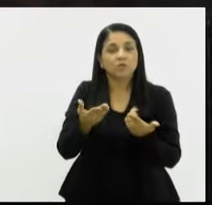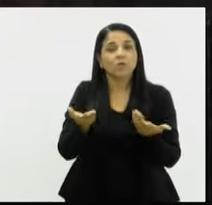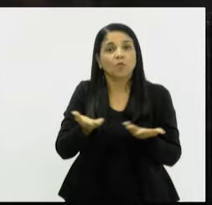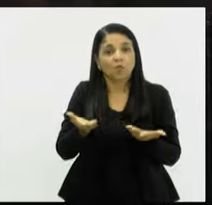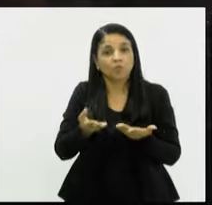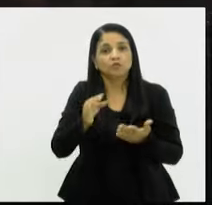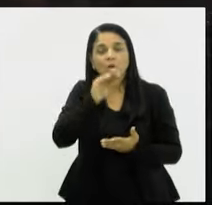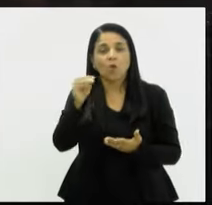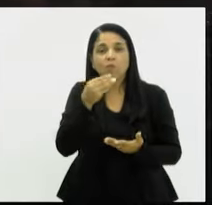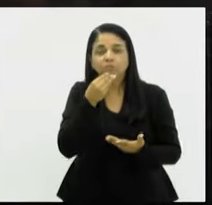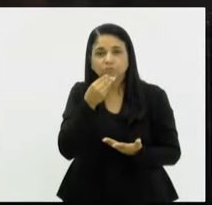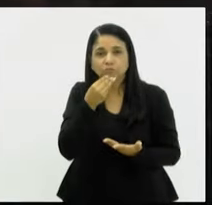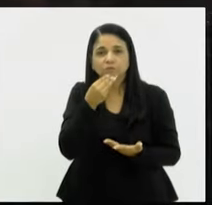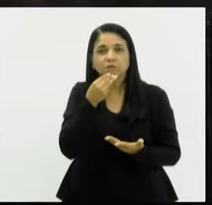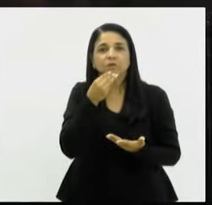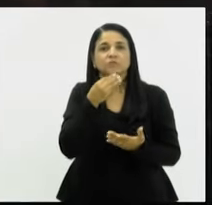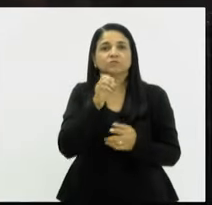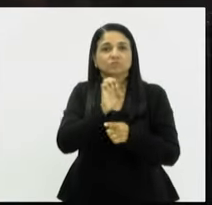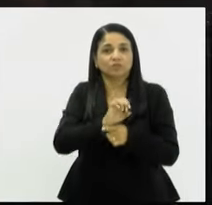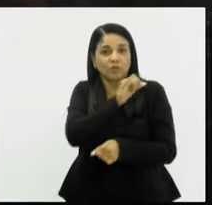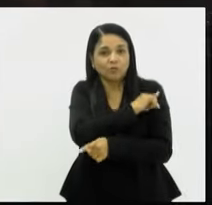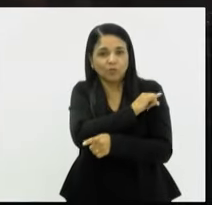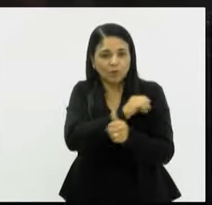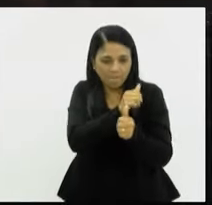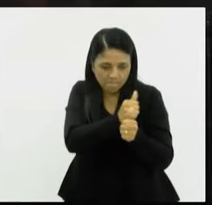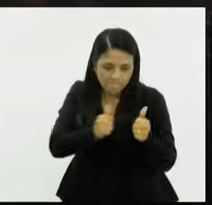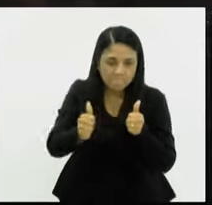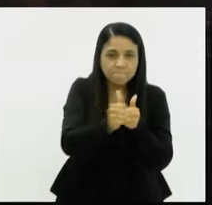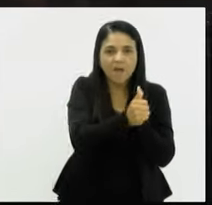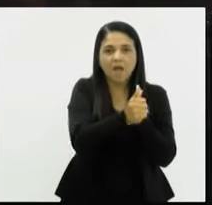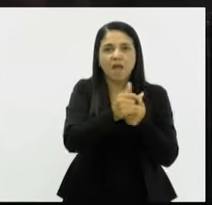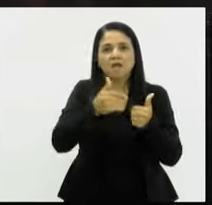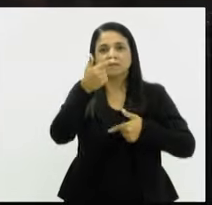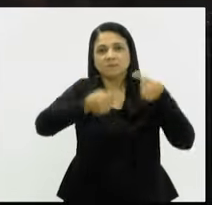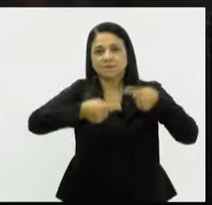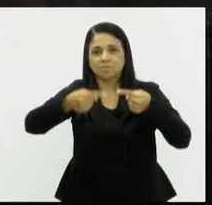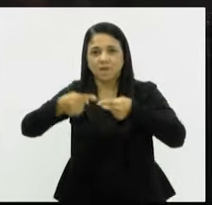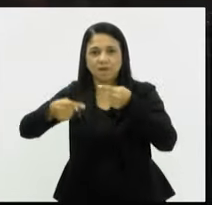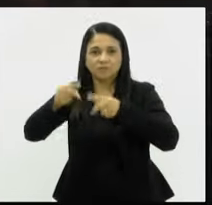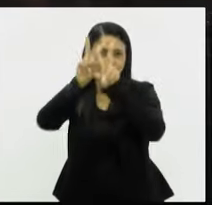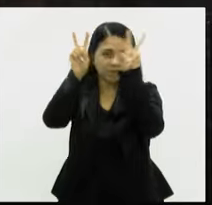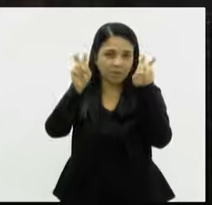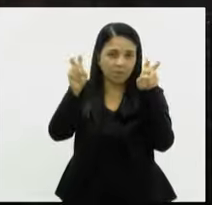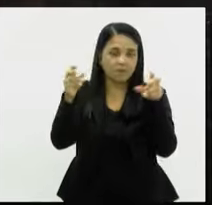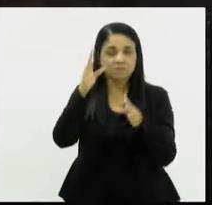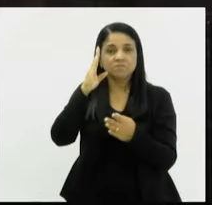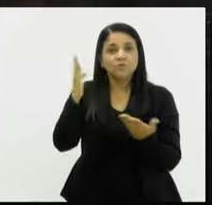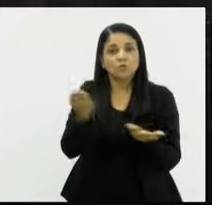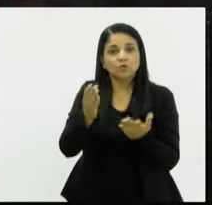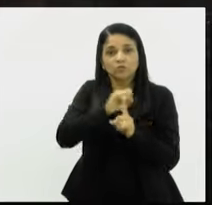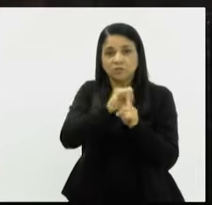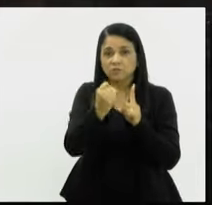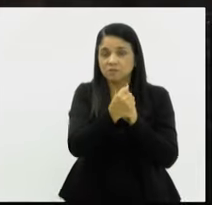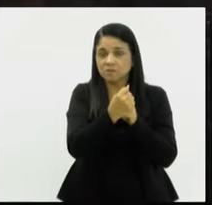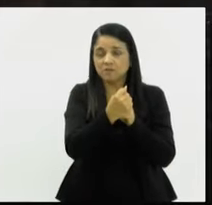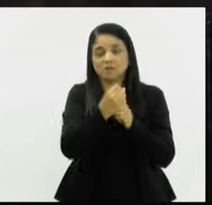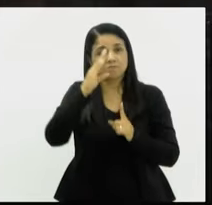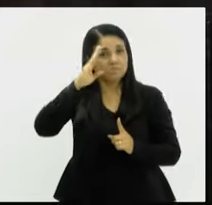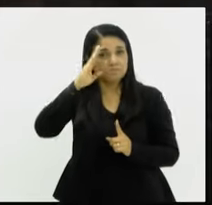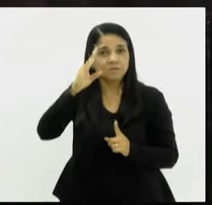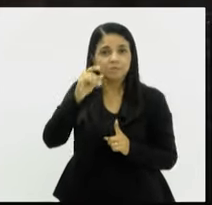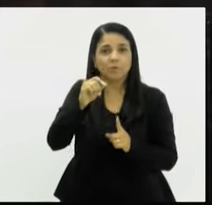aqui a oportunidade do Rio de Janeiro sair na vanguarda de um debate que é central hoje para a nossa sociedade e é central